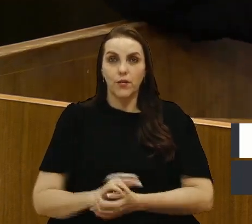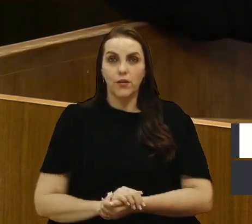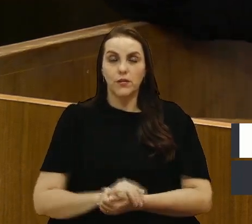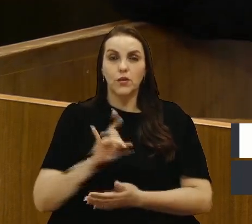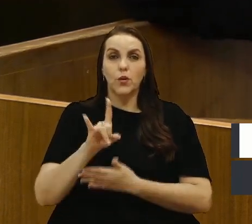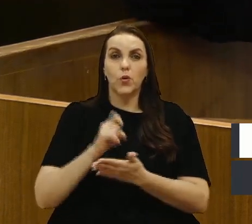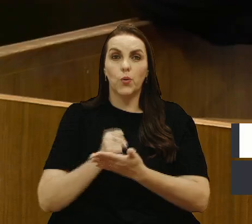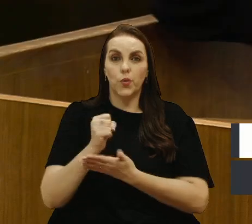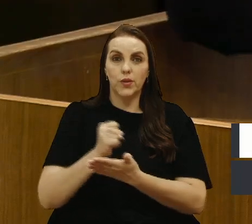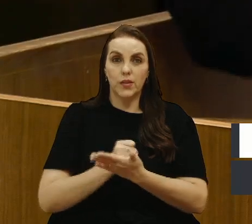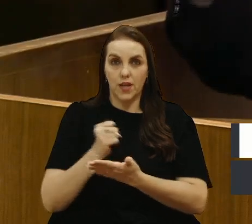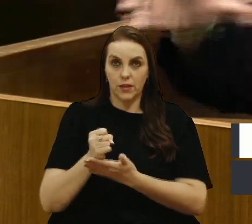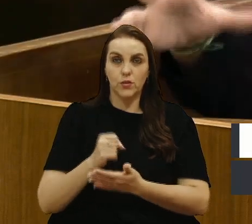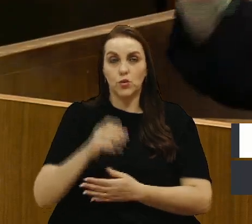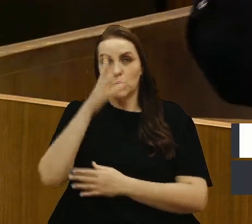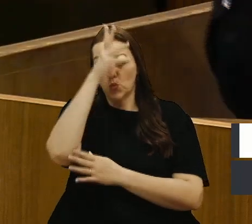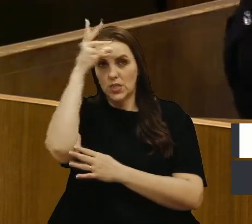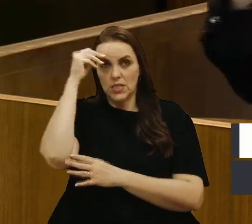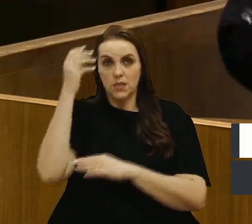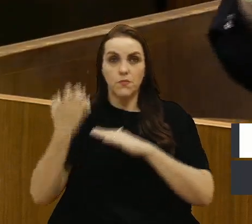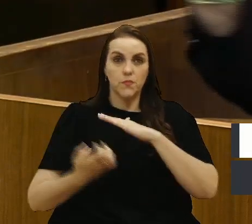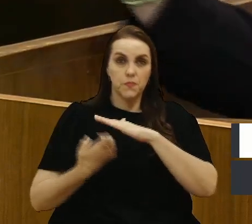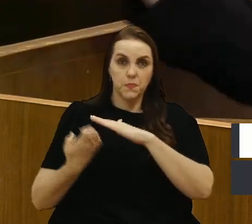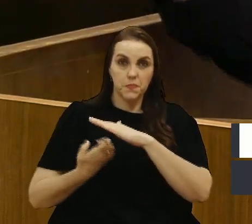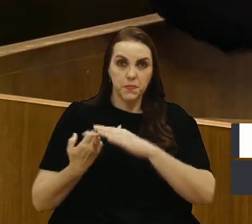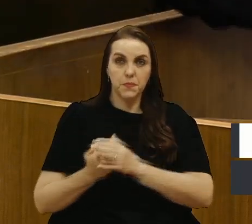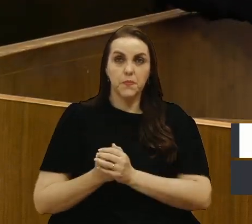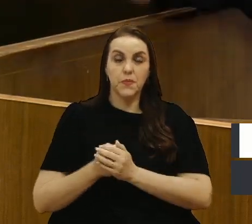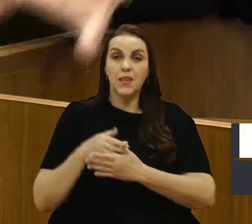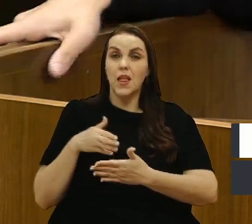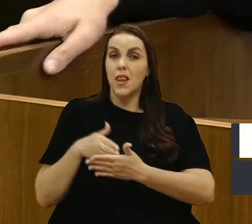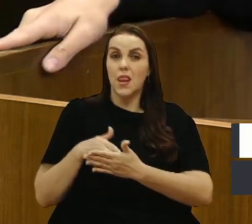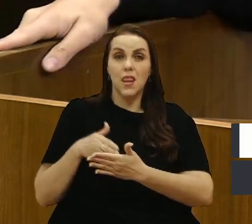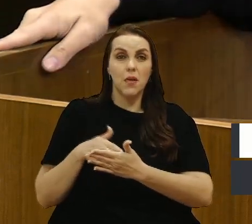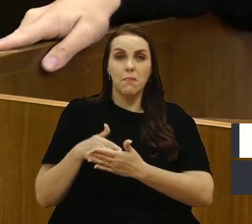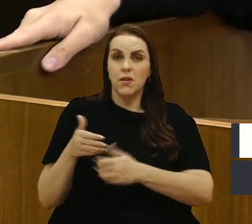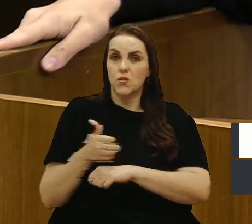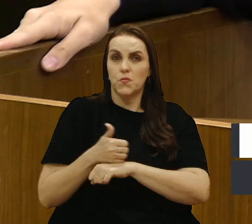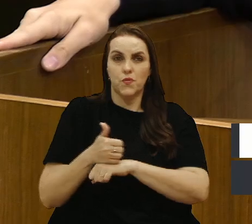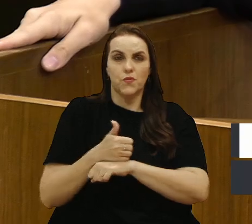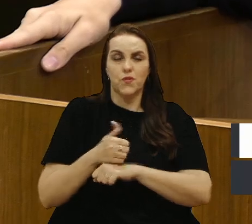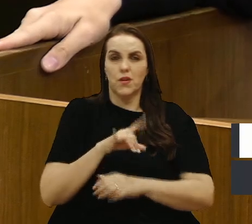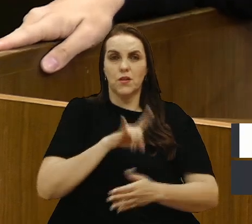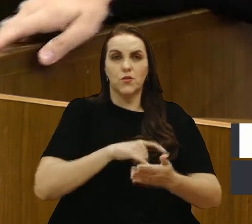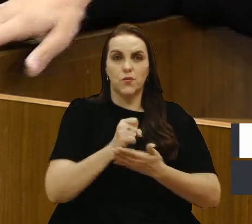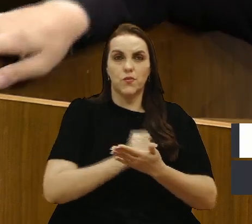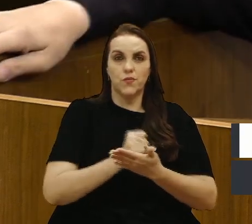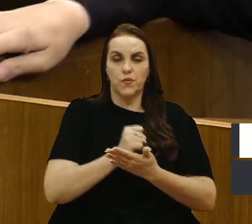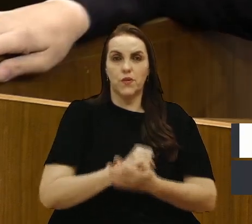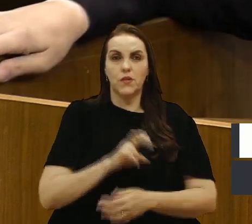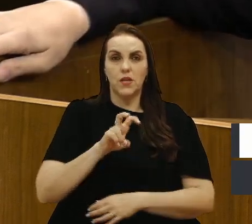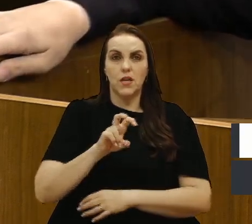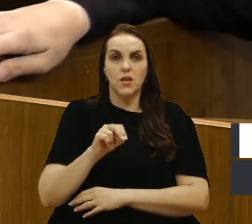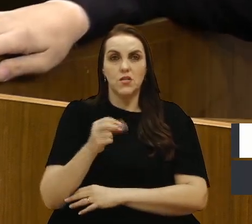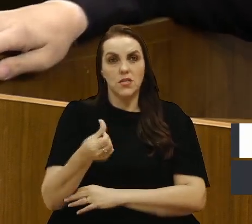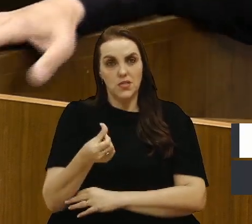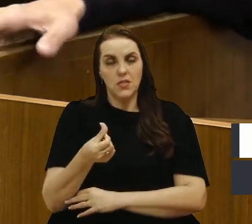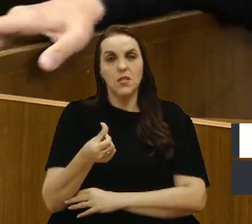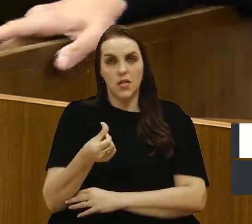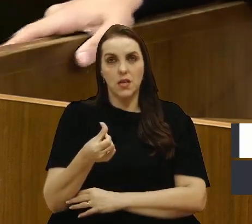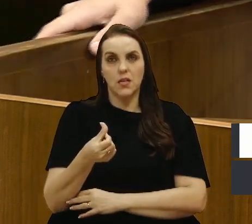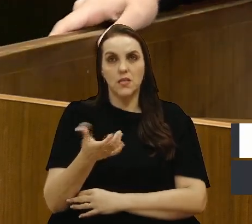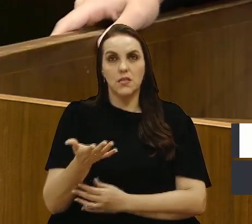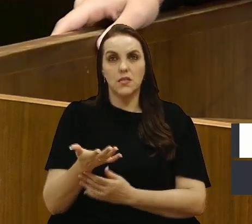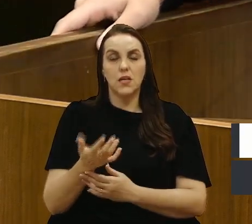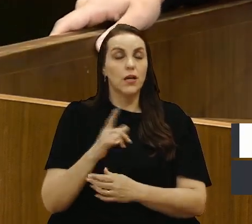contrato do município com a empresa já chegou no limite de profissionais contratados. Eram 506 previstos, parece, e